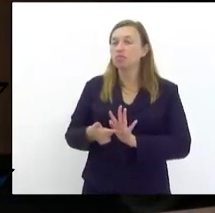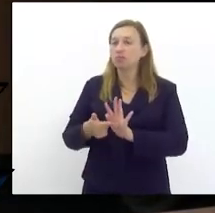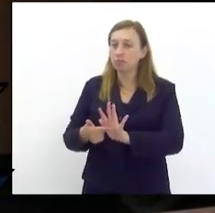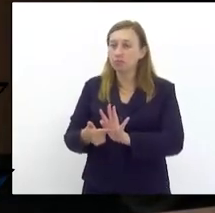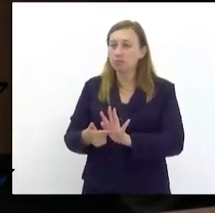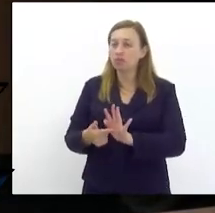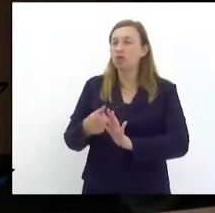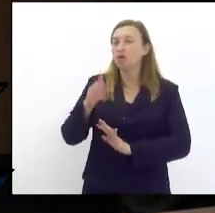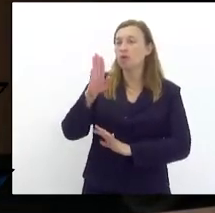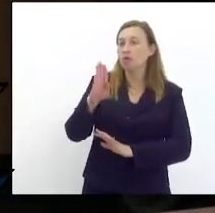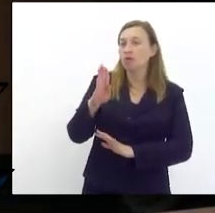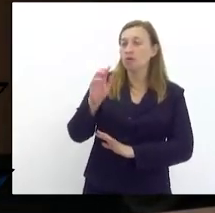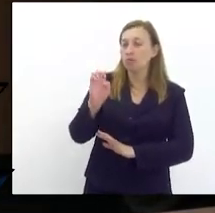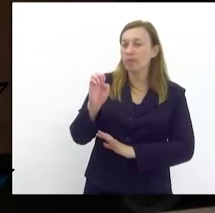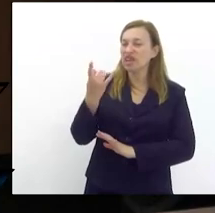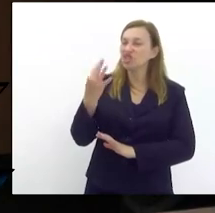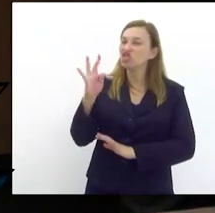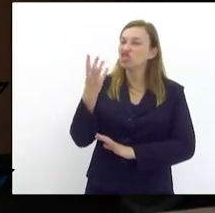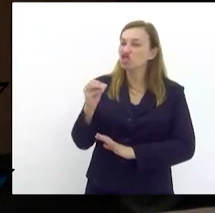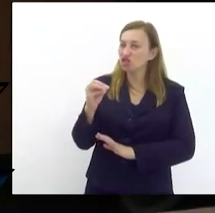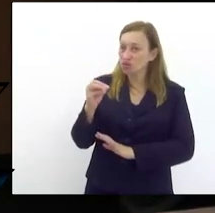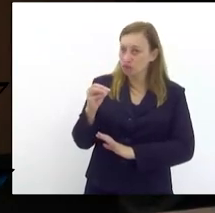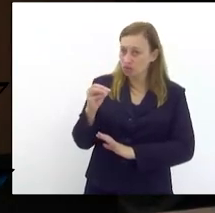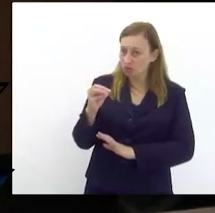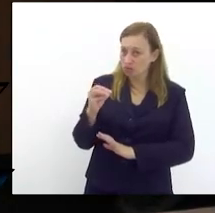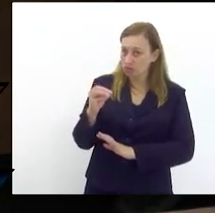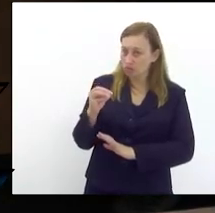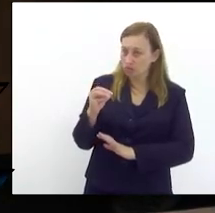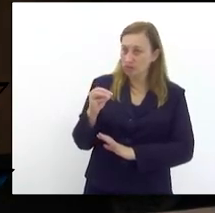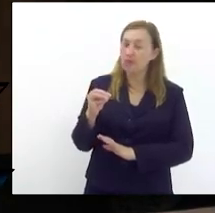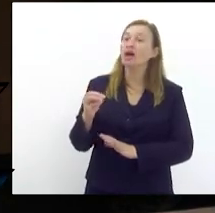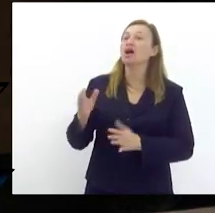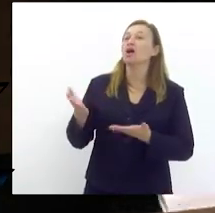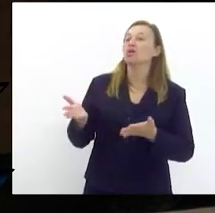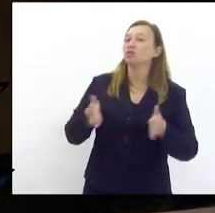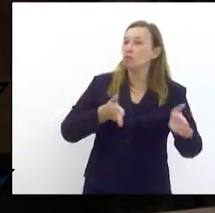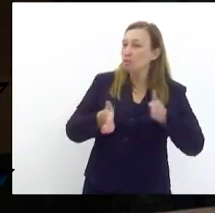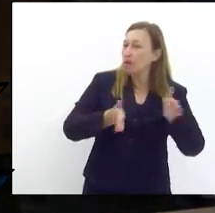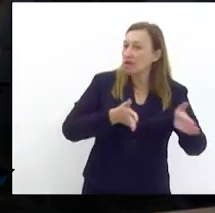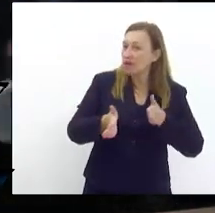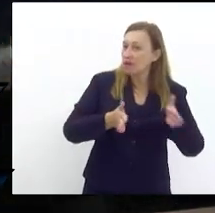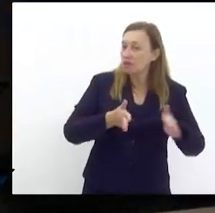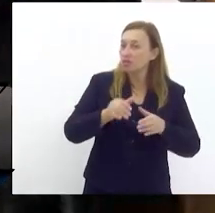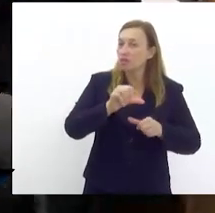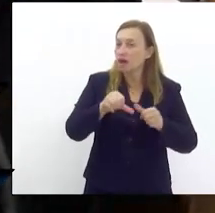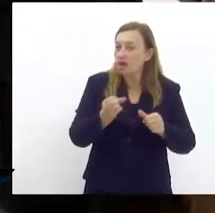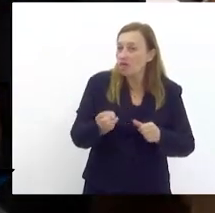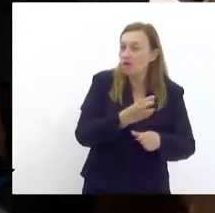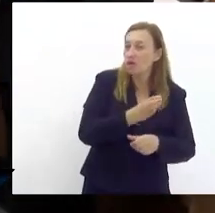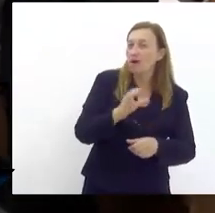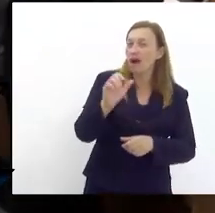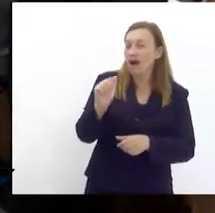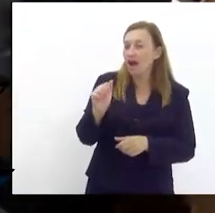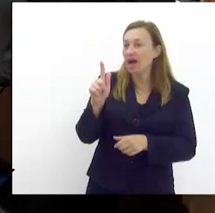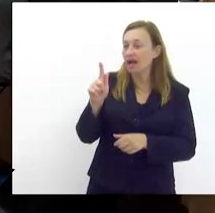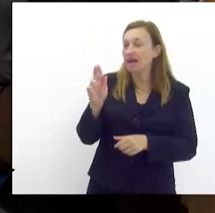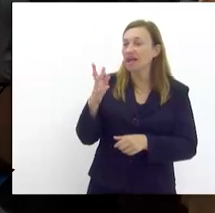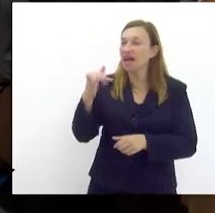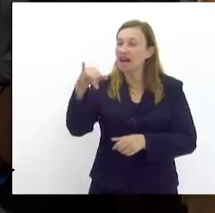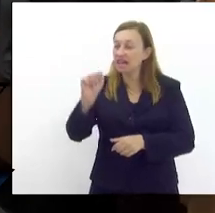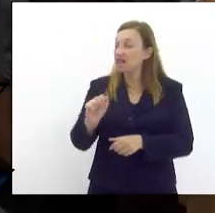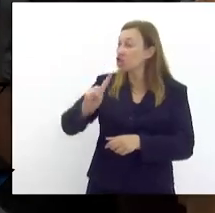Calheiros foi o Betinho na época da campanha da reforma agrária o Betinho me apresentou também Dom Mauro Morelli